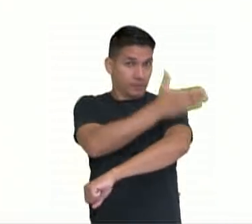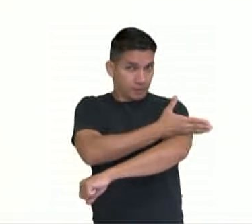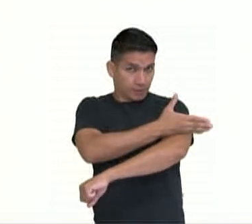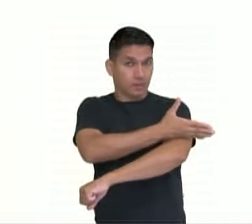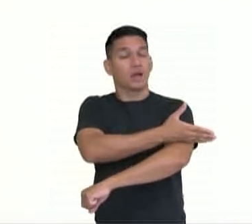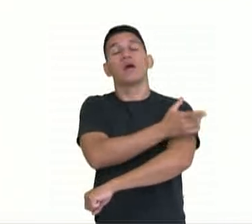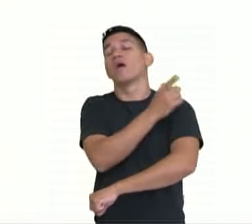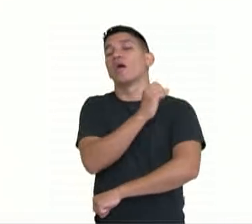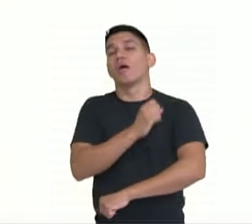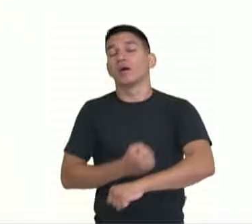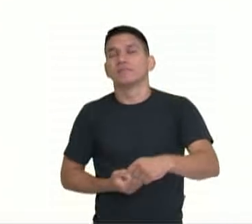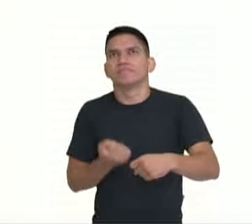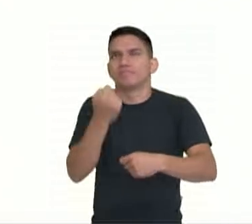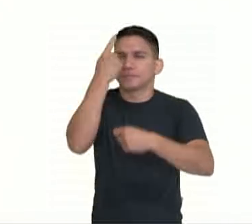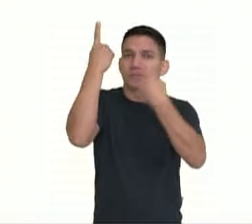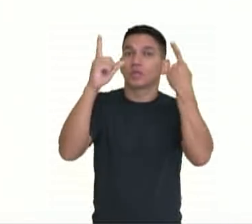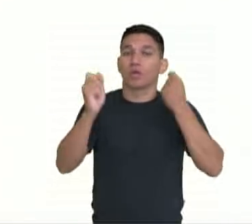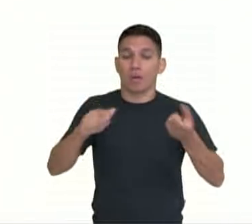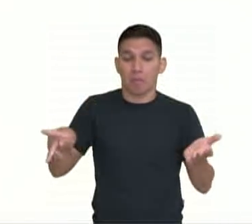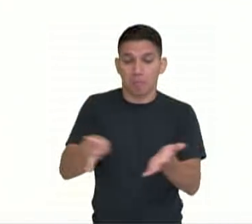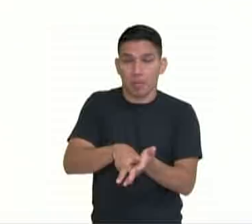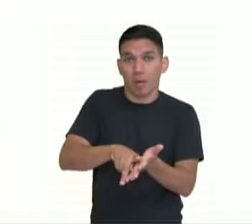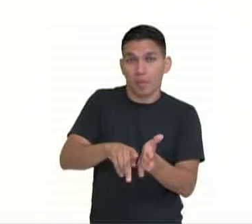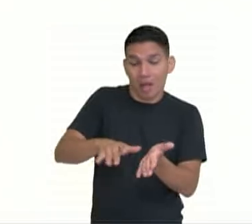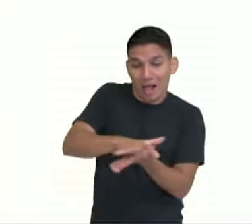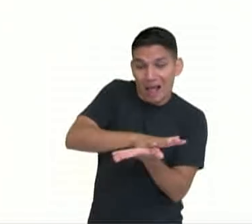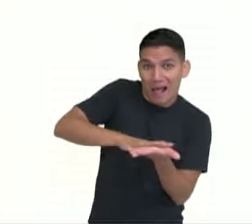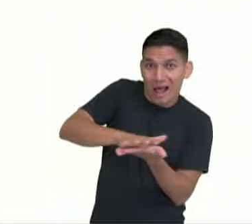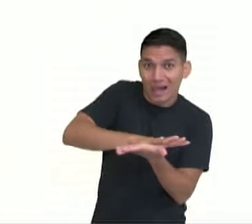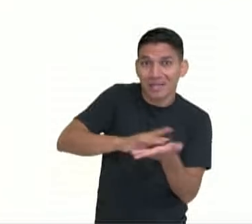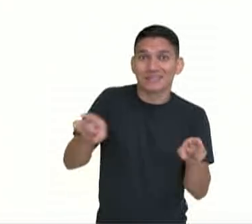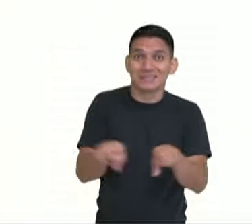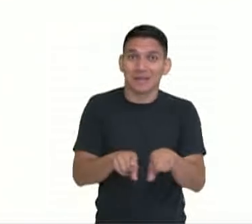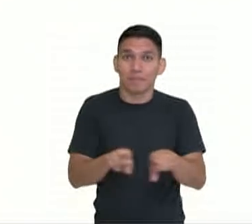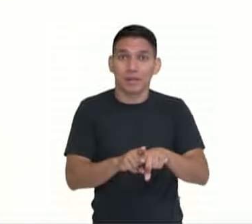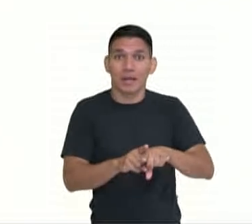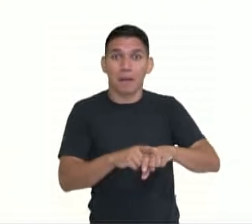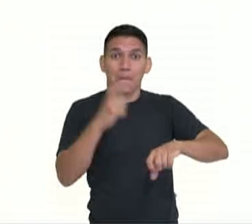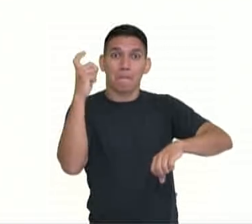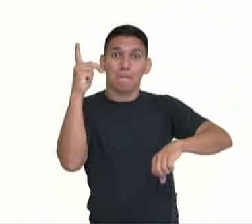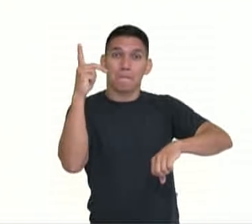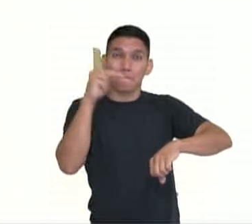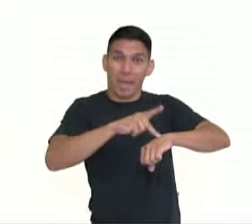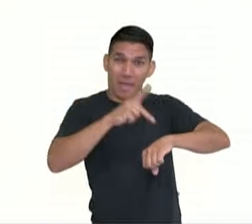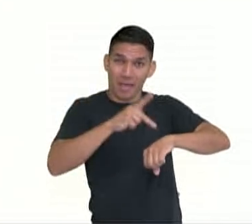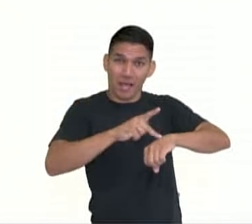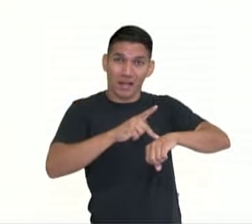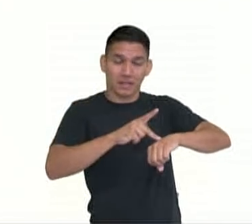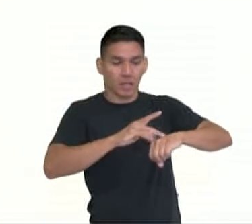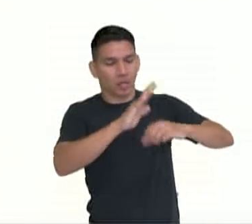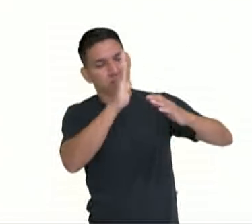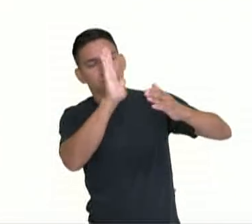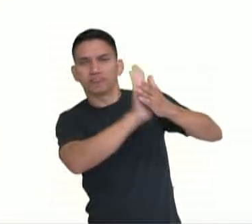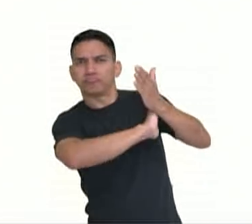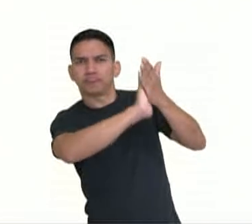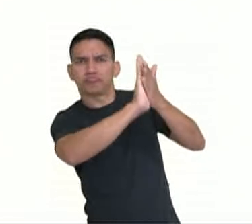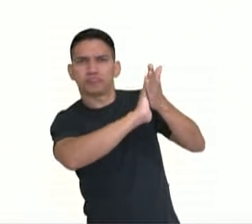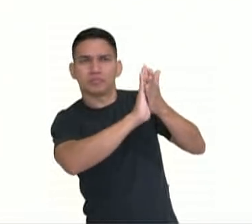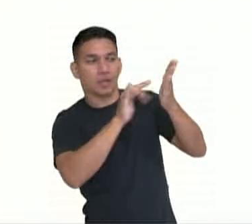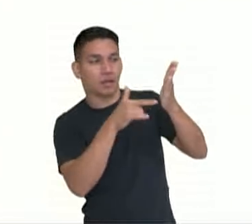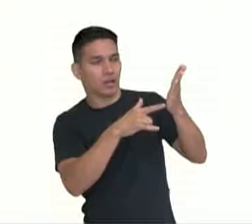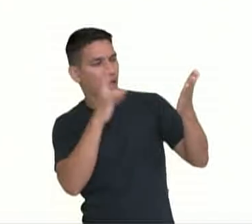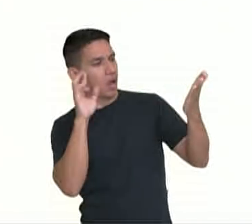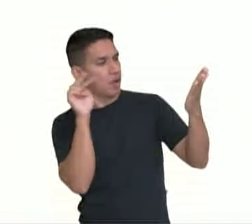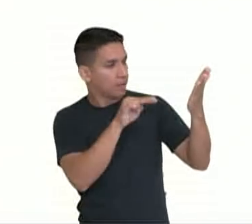de marcação em superfícies e paredes de pedra como forma de identificação das suas localizações para que eles